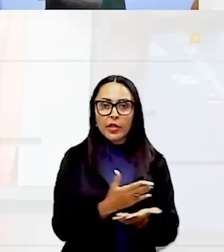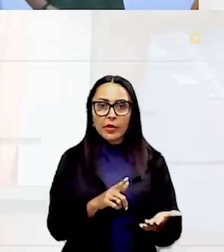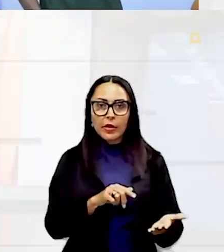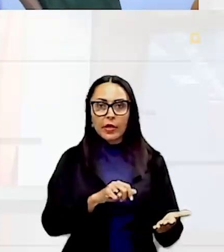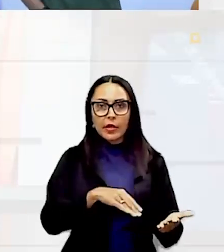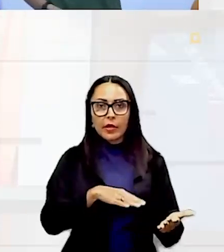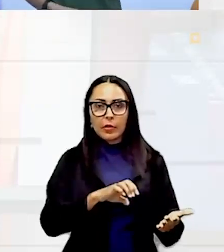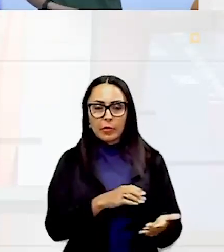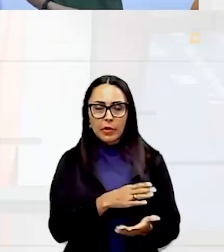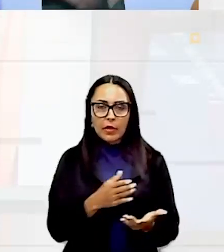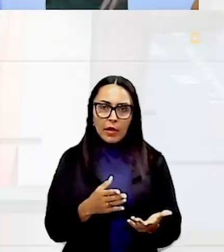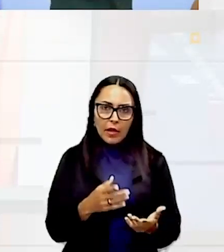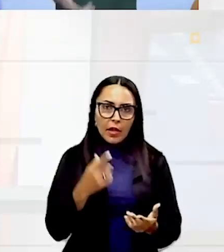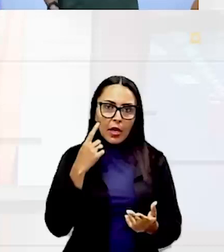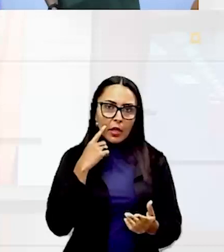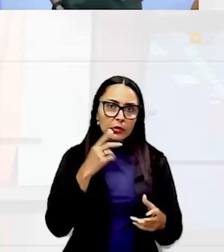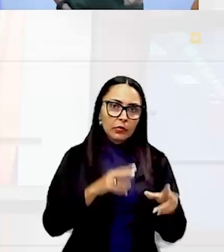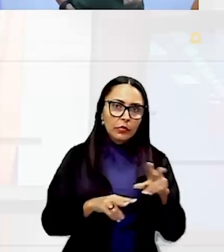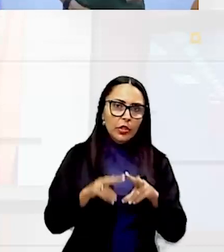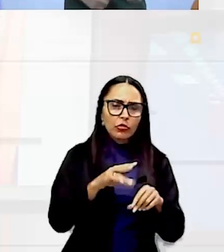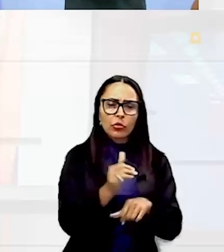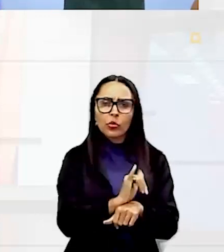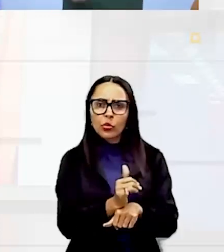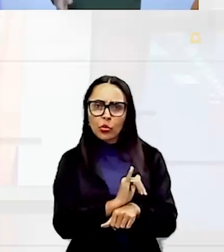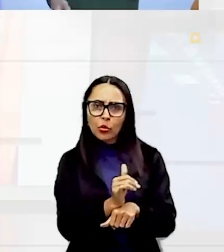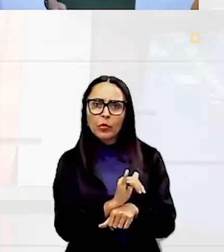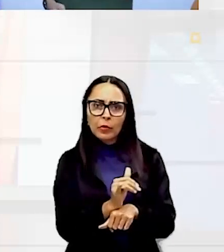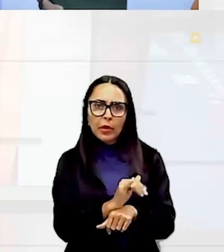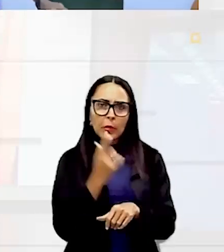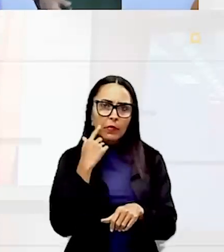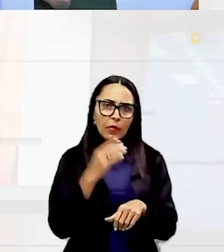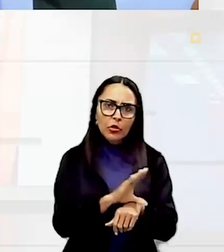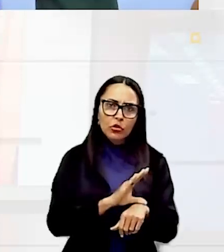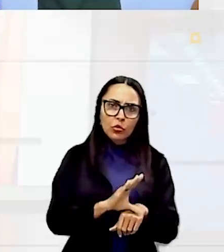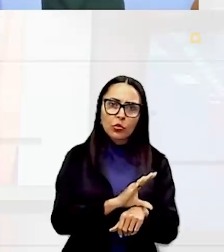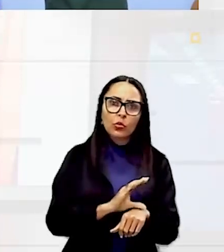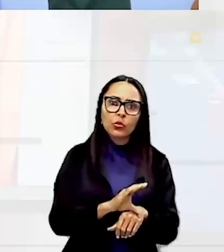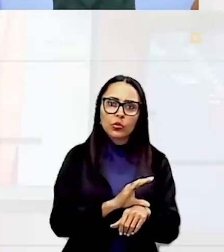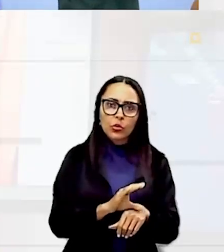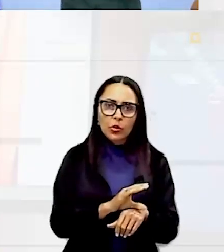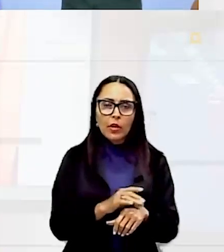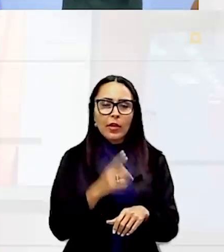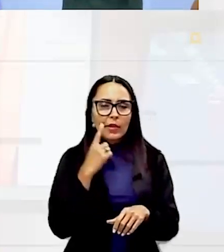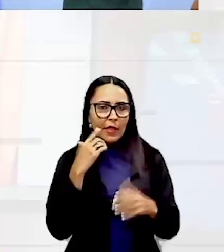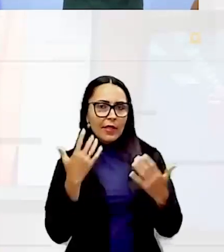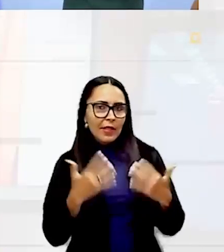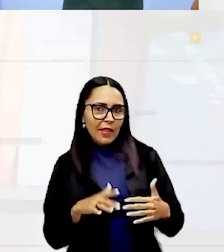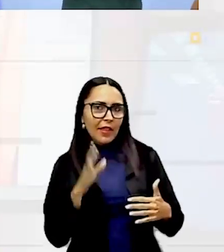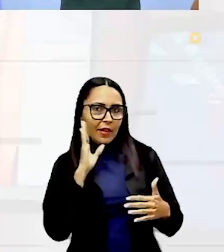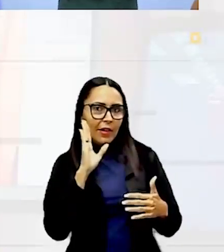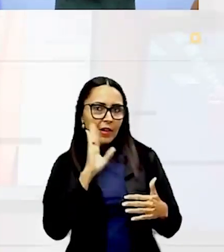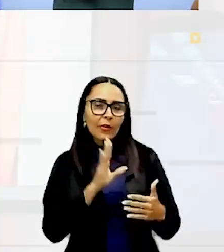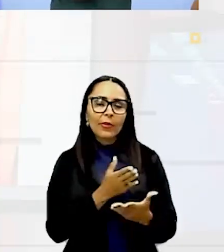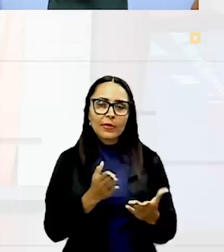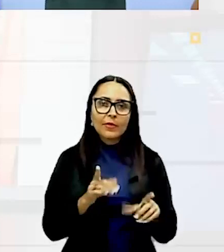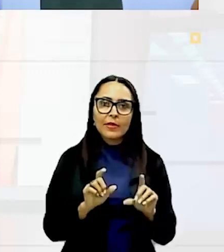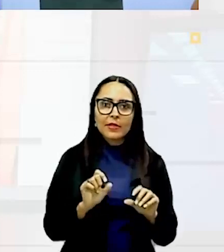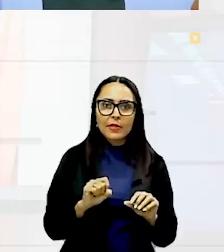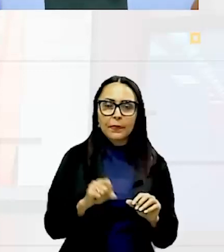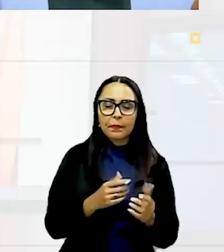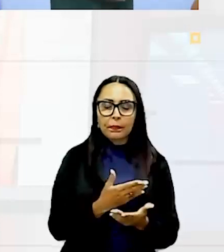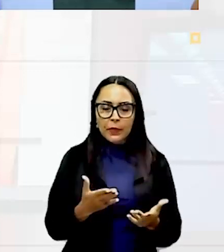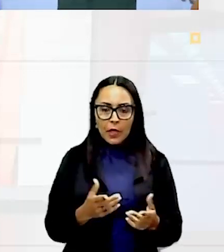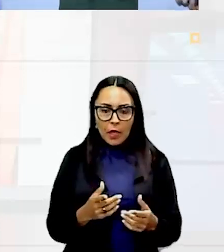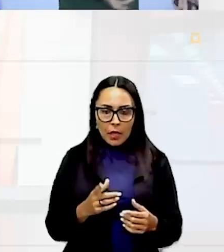se afundar em vídeos no YouTube mesmo, fazer cursos na internet, porque é realmente uma área que vale muito a pena. Vale muito a pena.